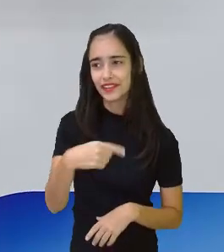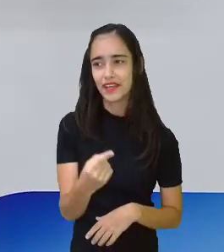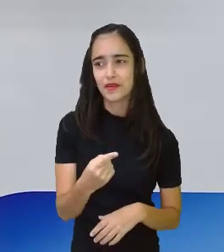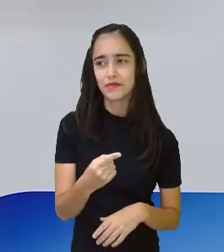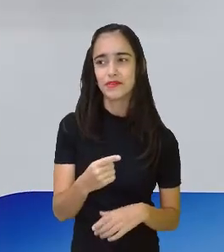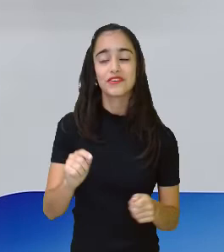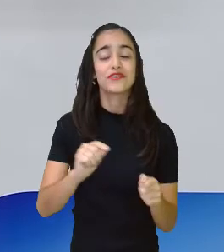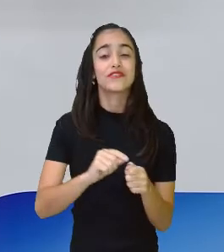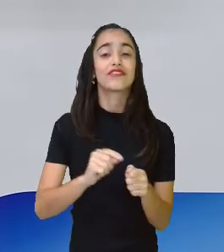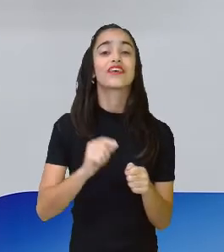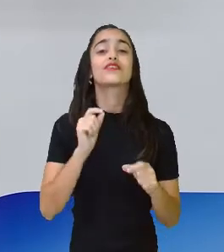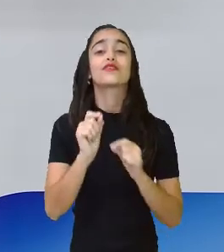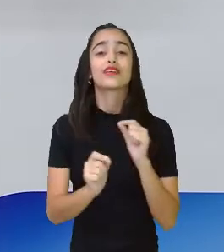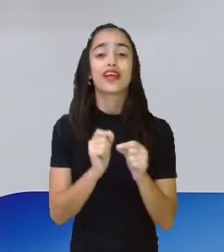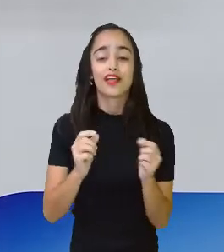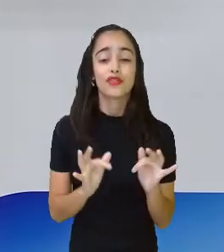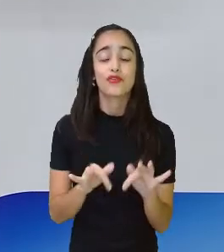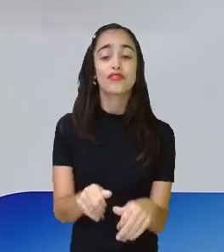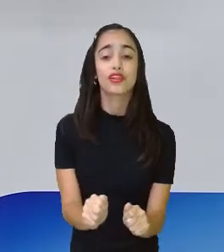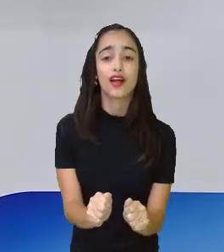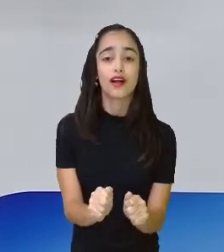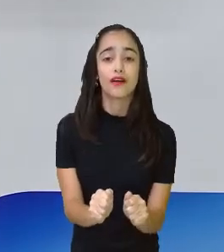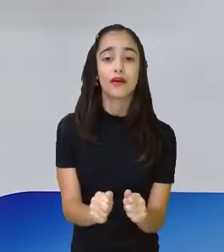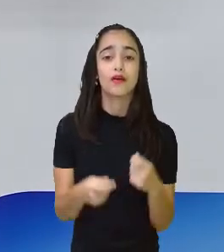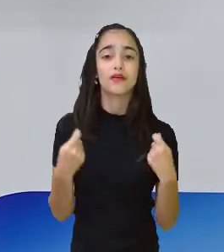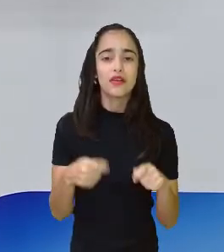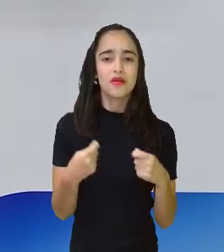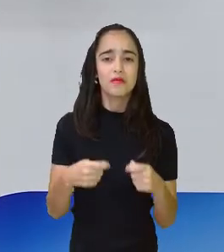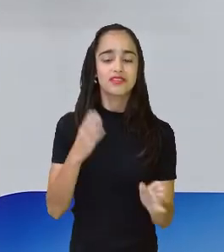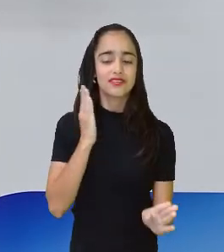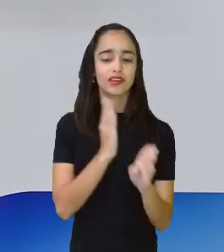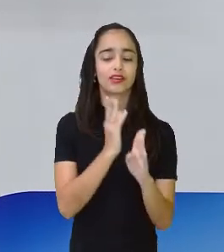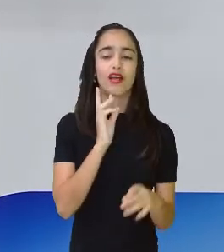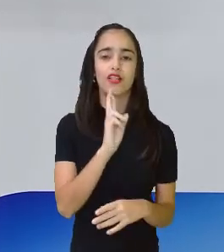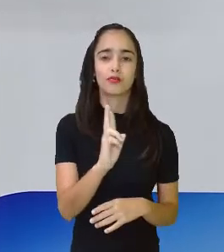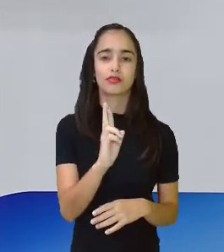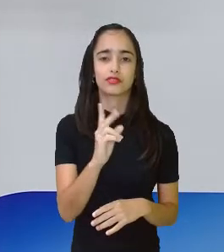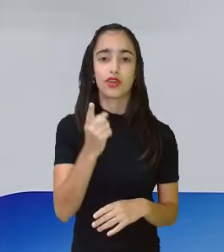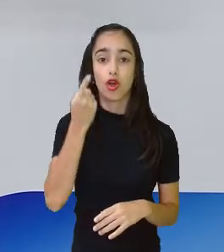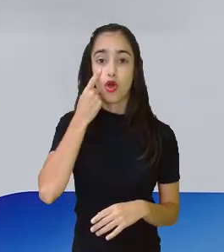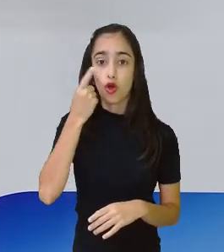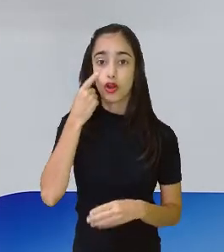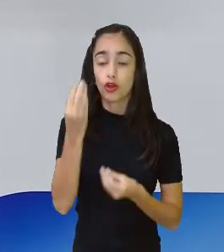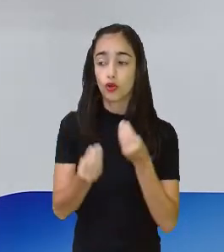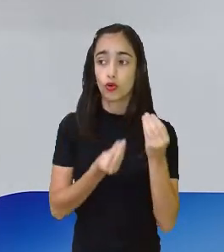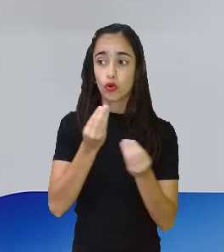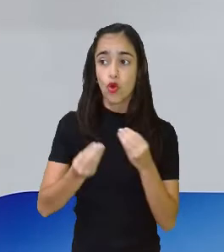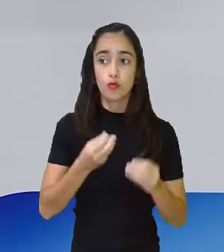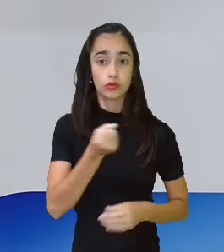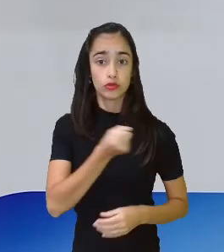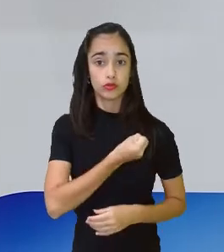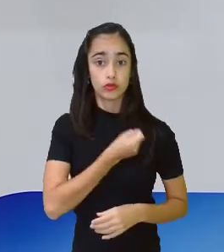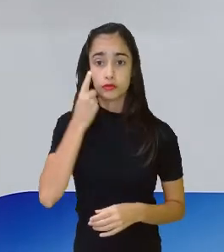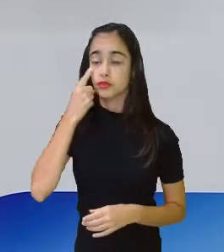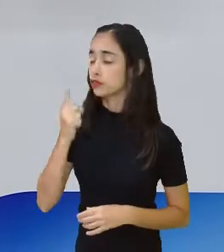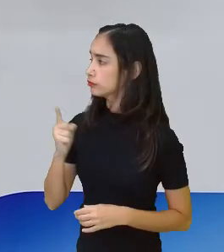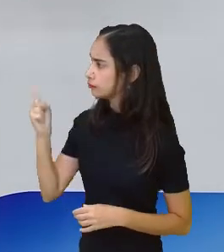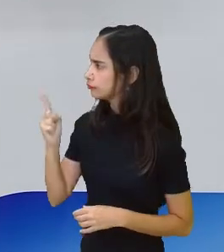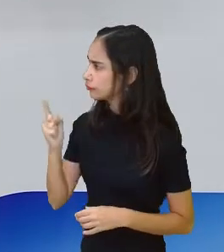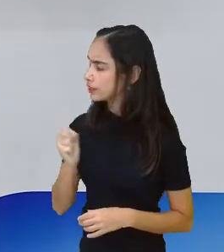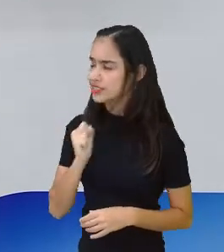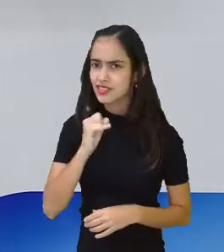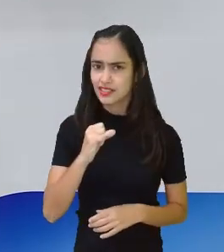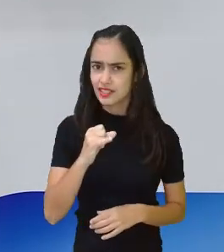para o abraço. Presta atenção na posição dos algarismos. Certo? Eita, professora, mas aqui não tem nada. Se não tem